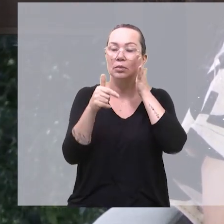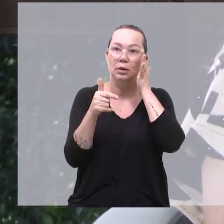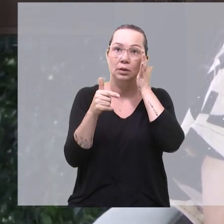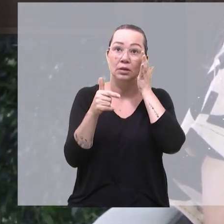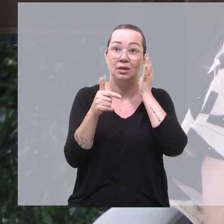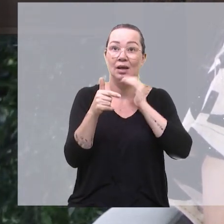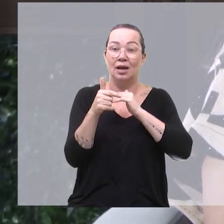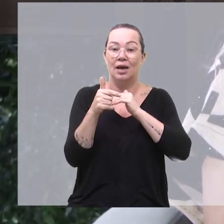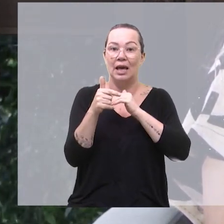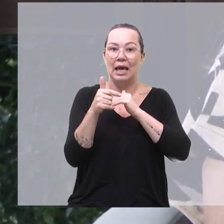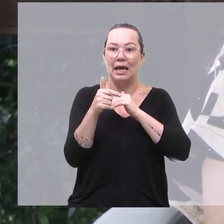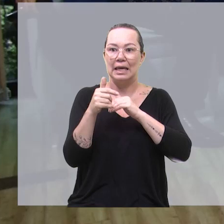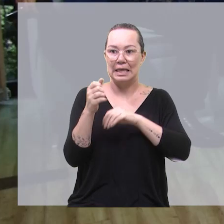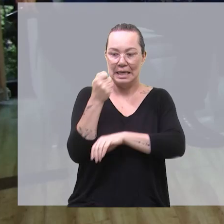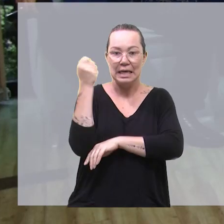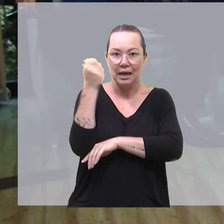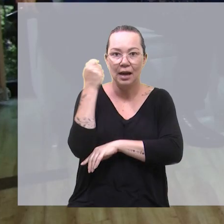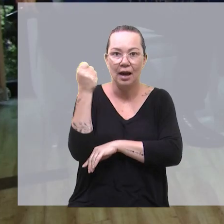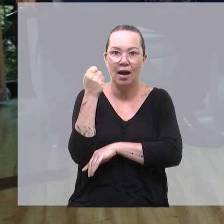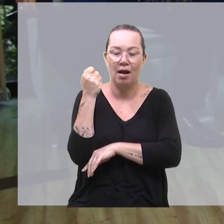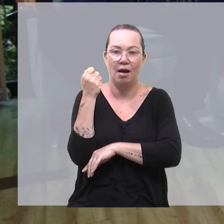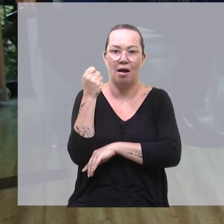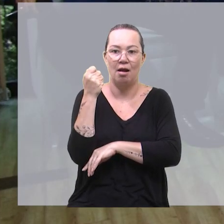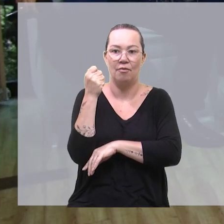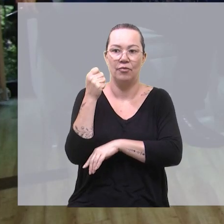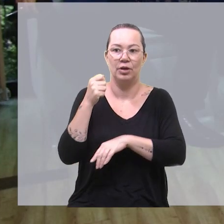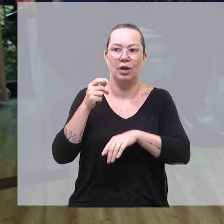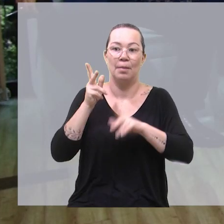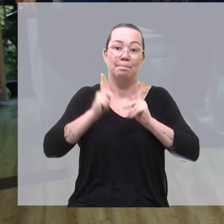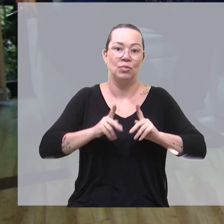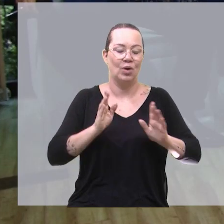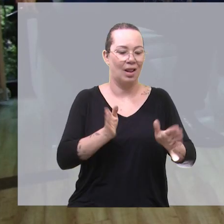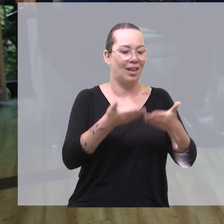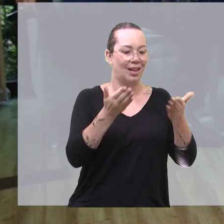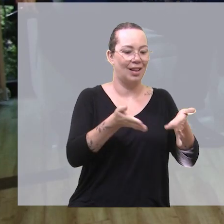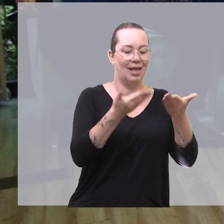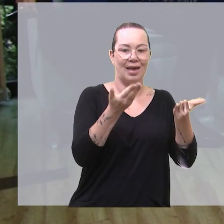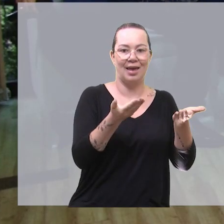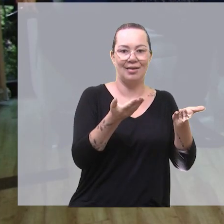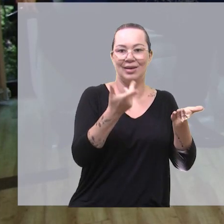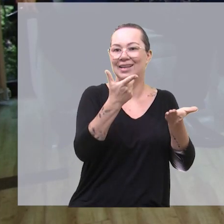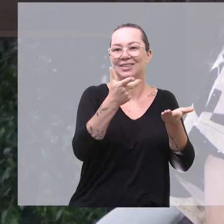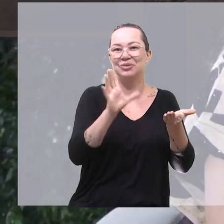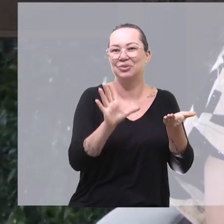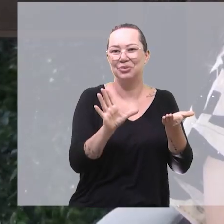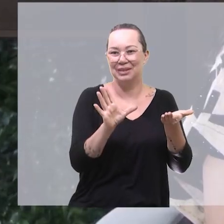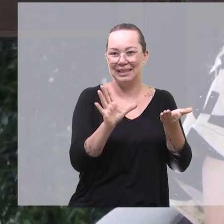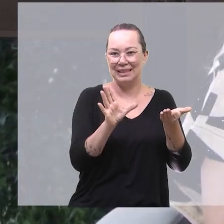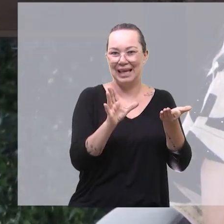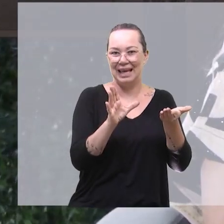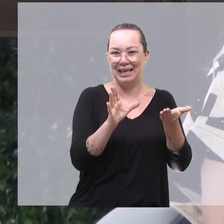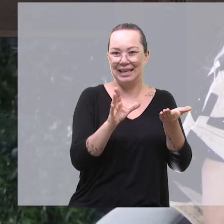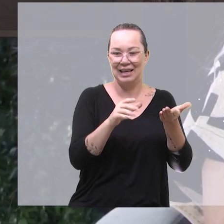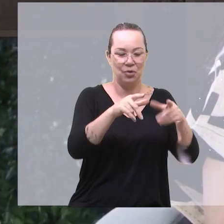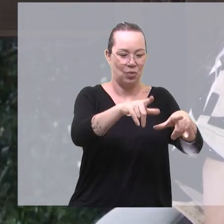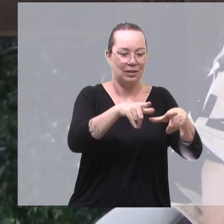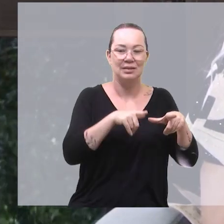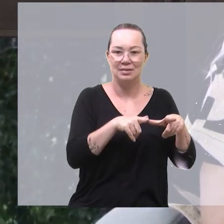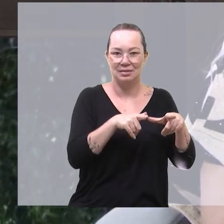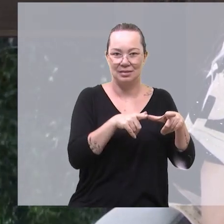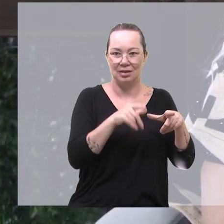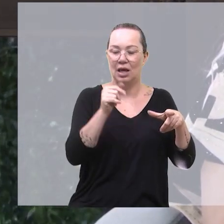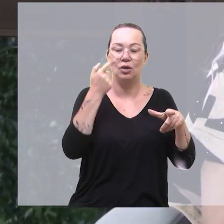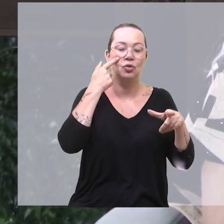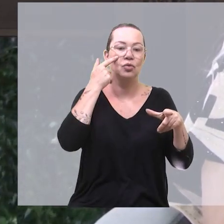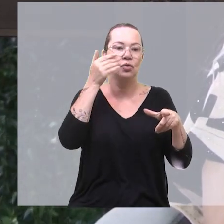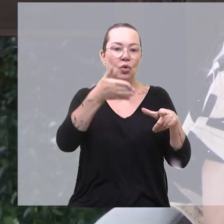ela é severa. Tem gente que, quando é leve, daí não tem diagnóstico mesmo. Aí é um outro problema, porque a gente